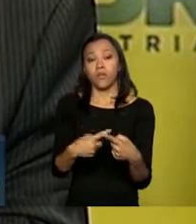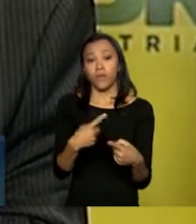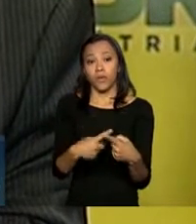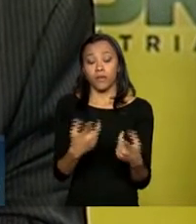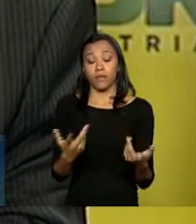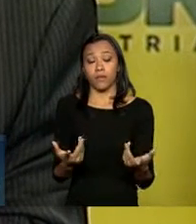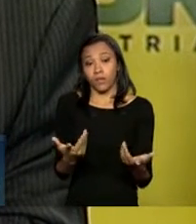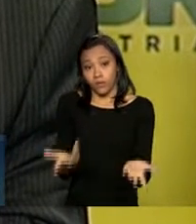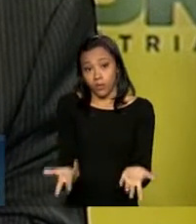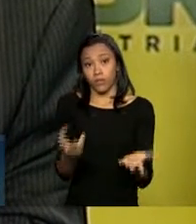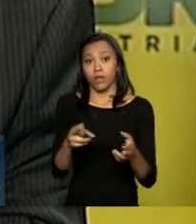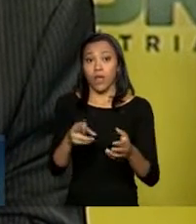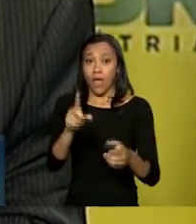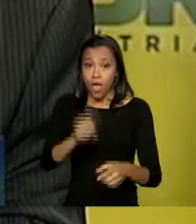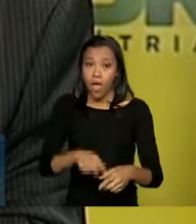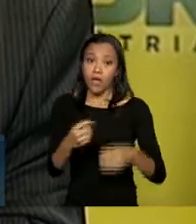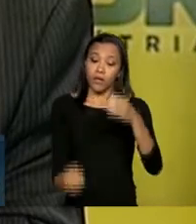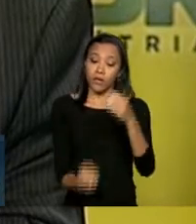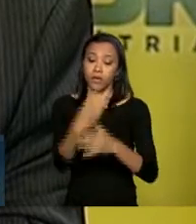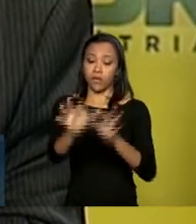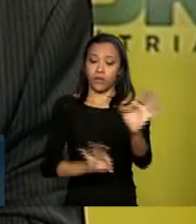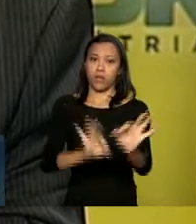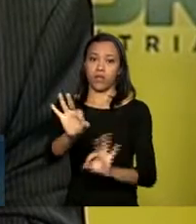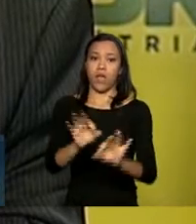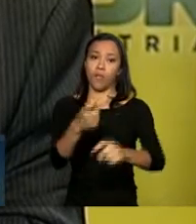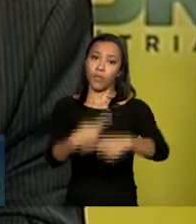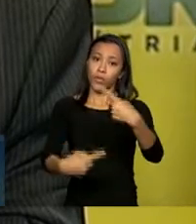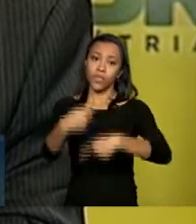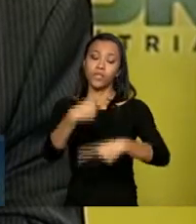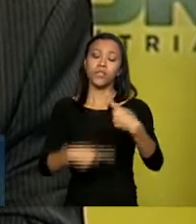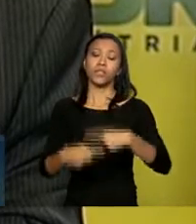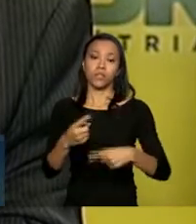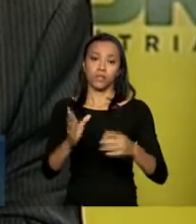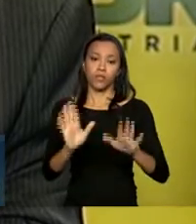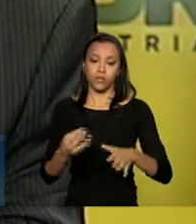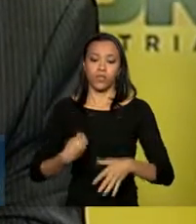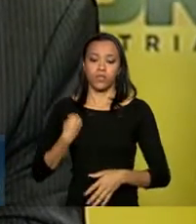fazem isso. Então, políticas públicas já estão sendo desenhadas